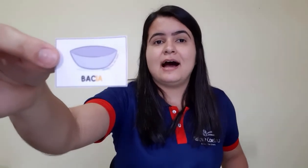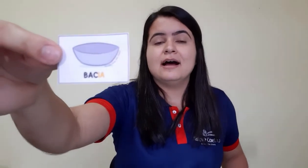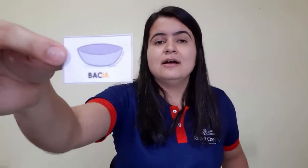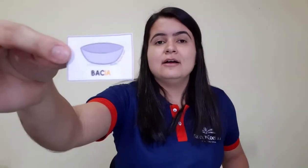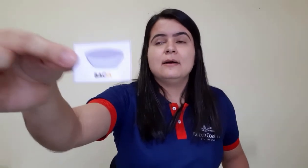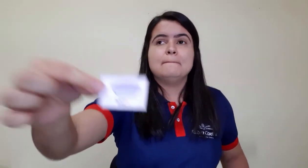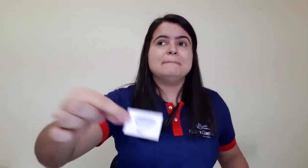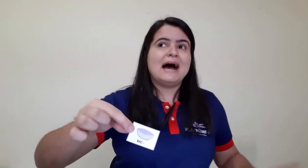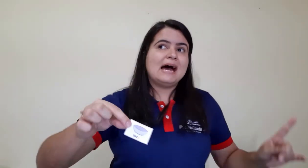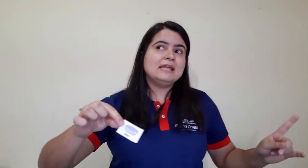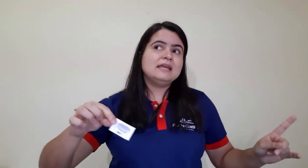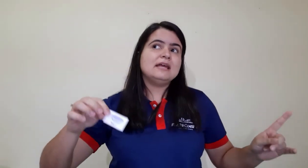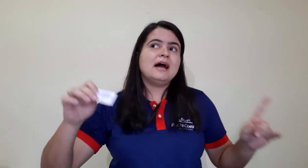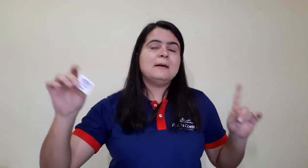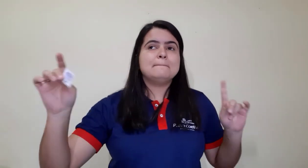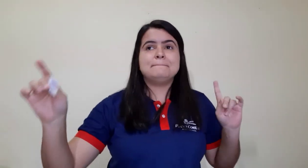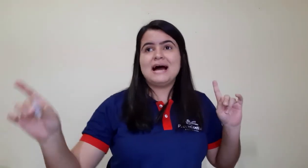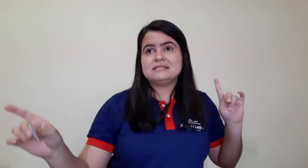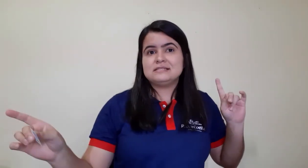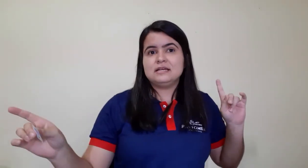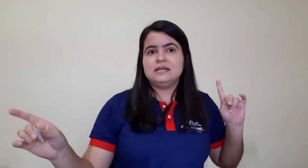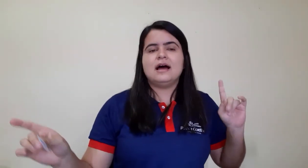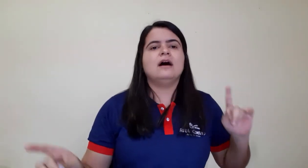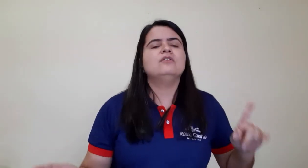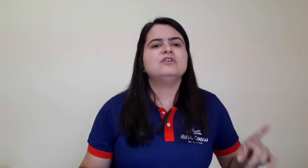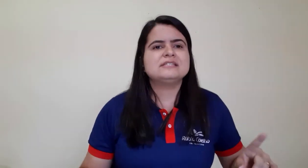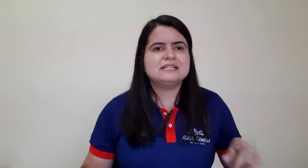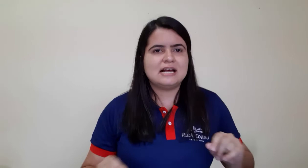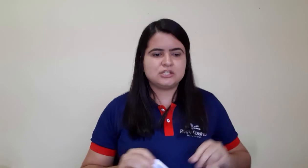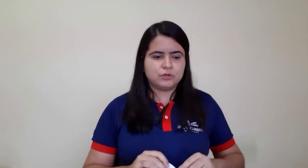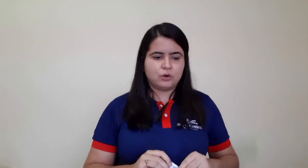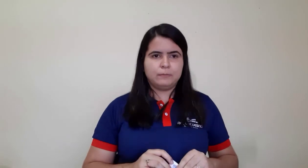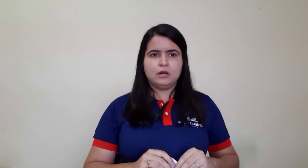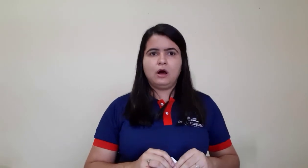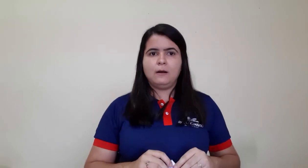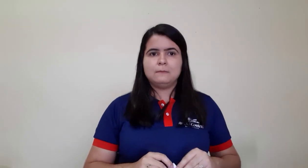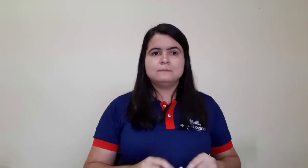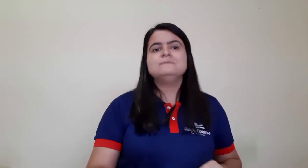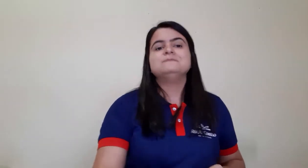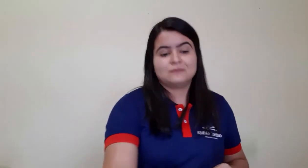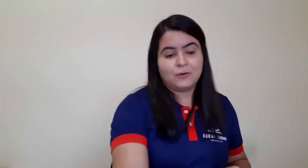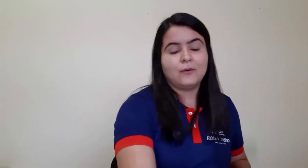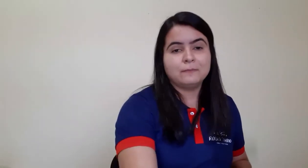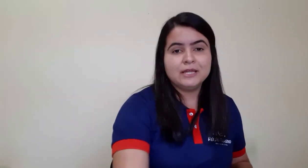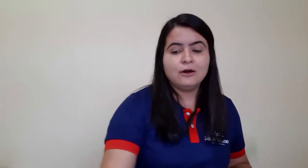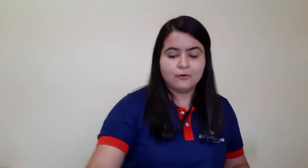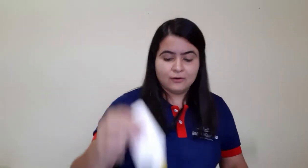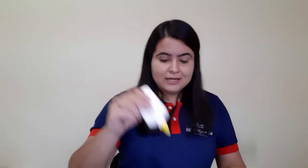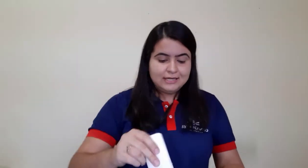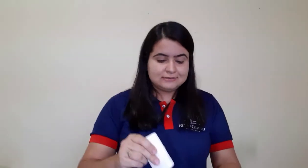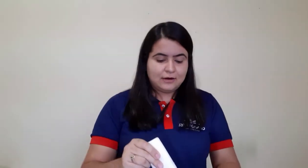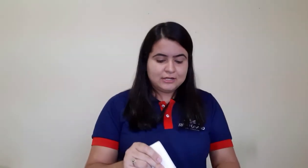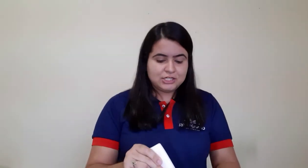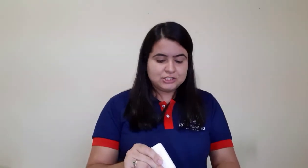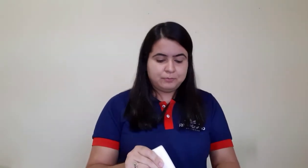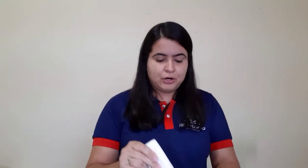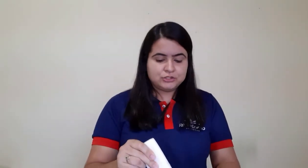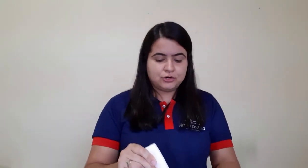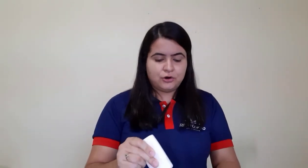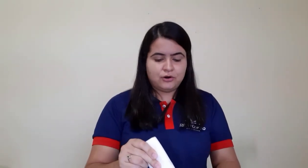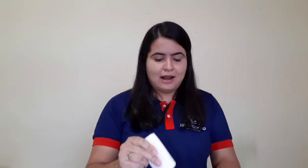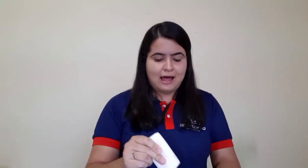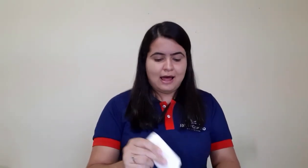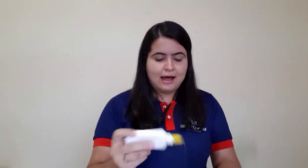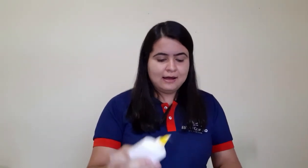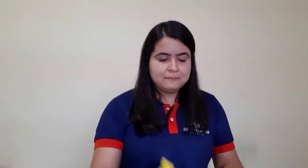bacia. Maria, bacia. Vocês acham que combinou? Combinou. Então, a gente